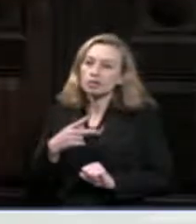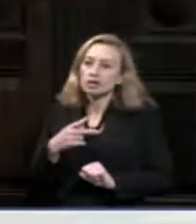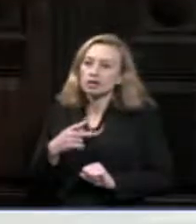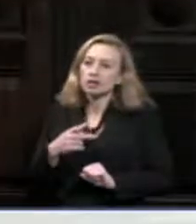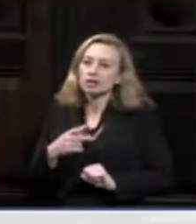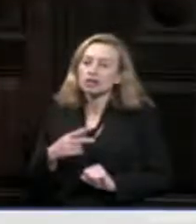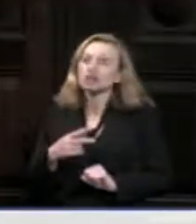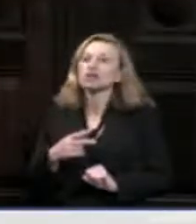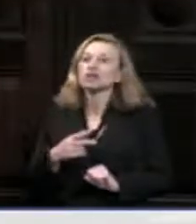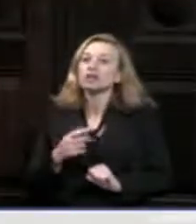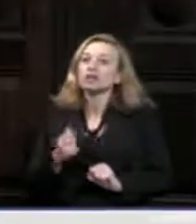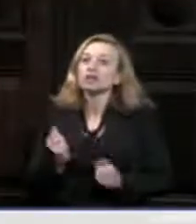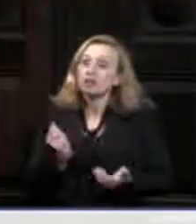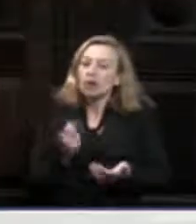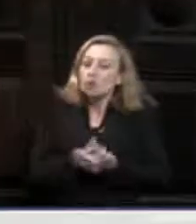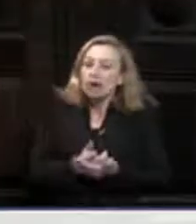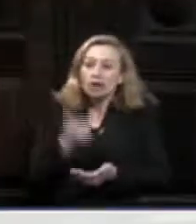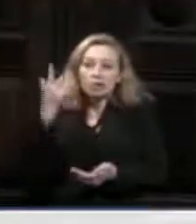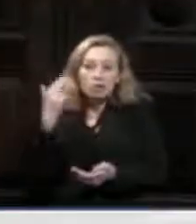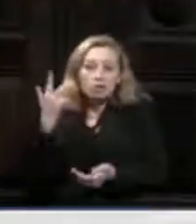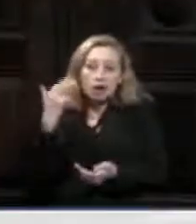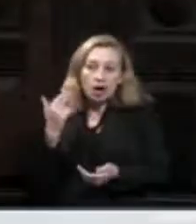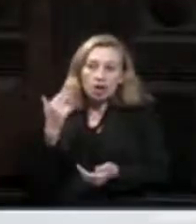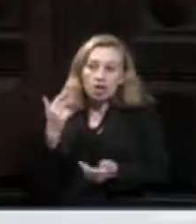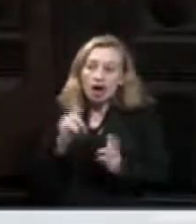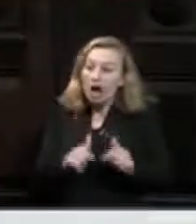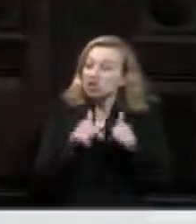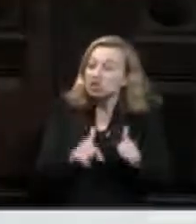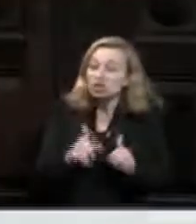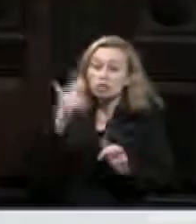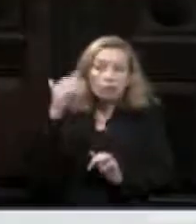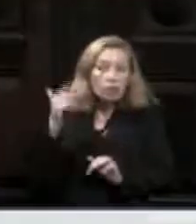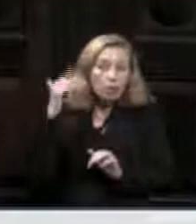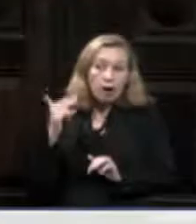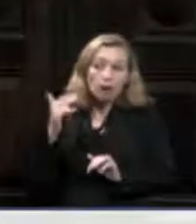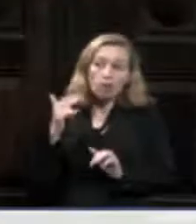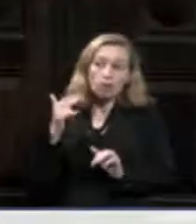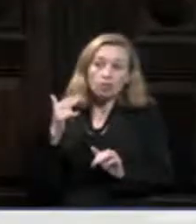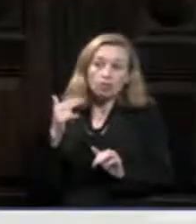porque foram induzidos pelo poder público, por quem tinha o poder de fiscalizar,